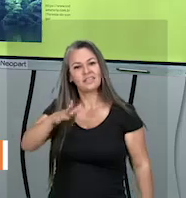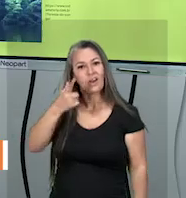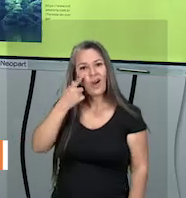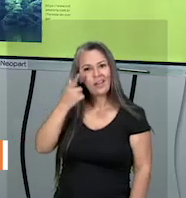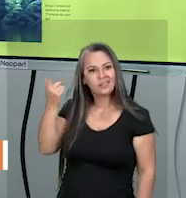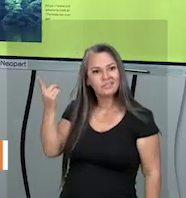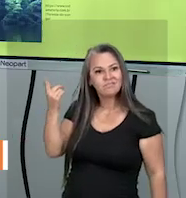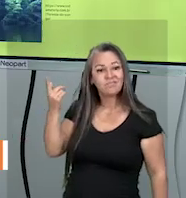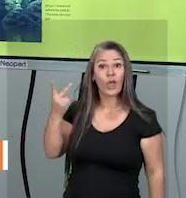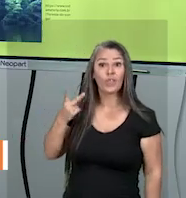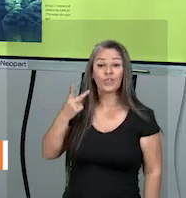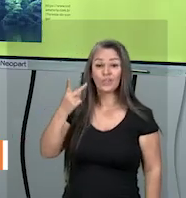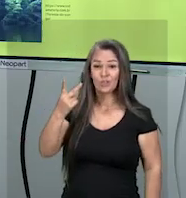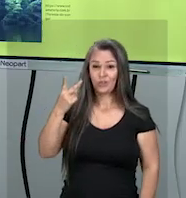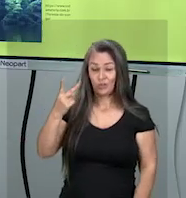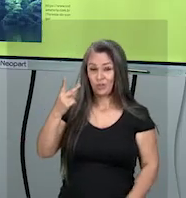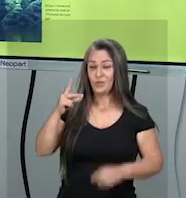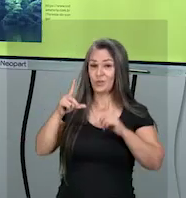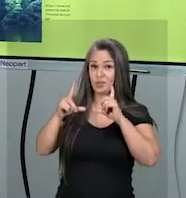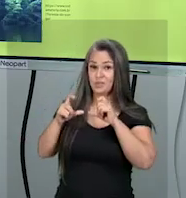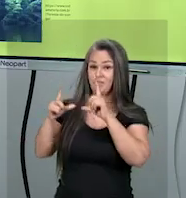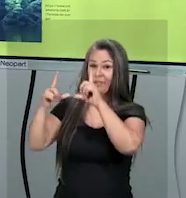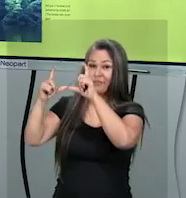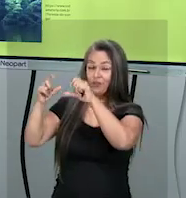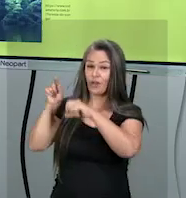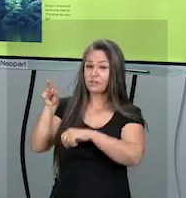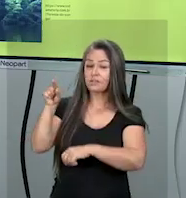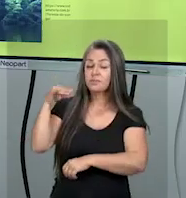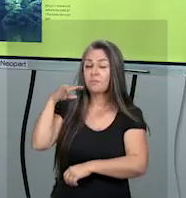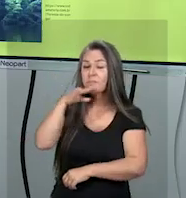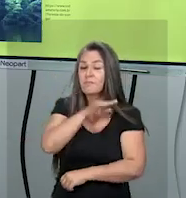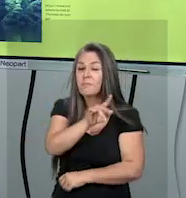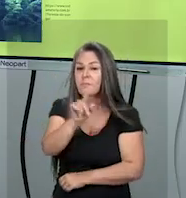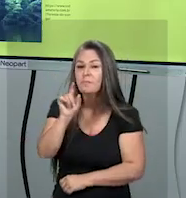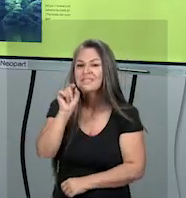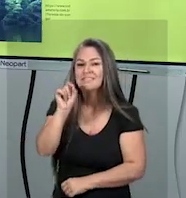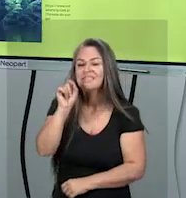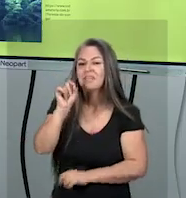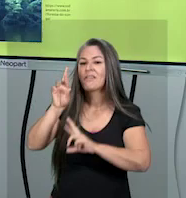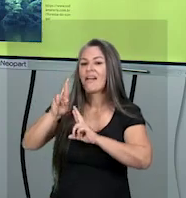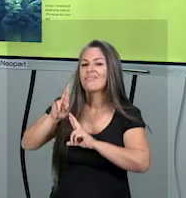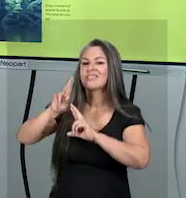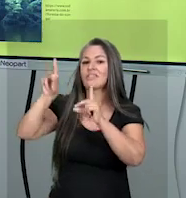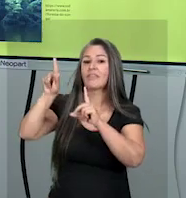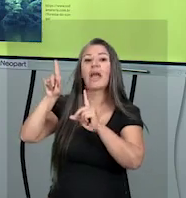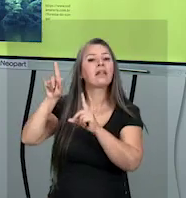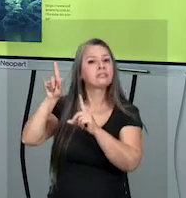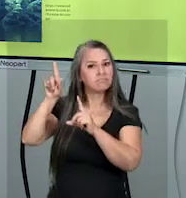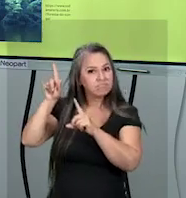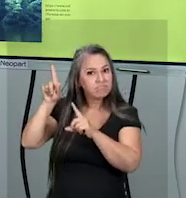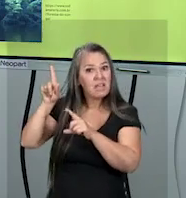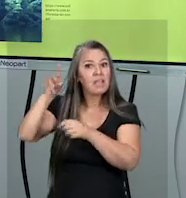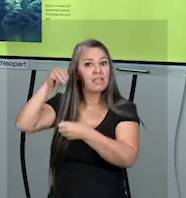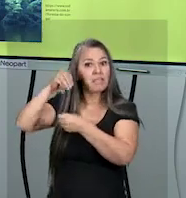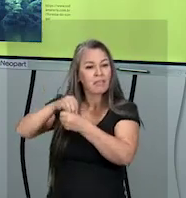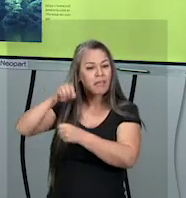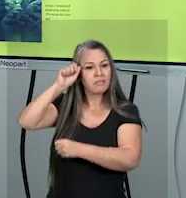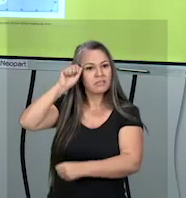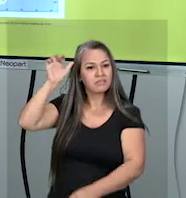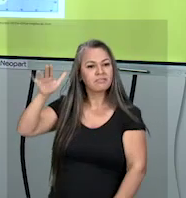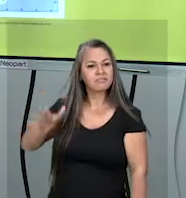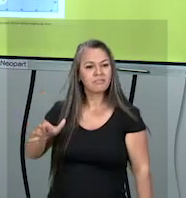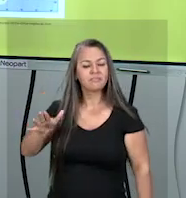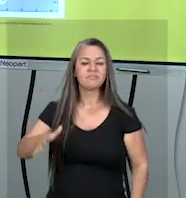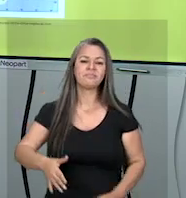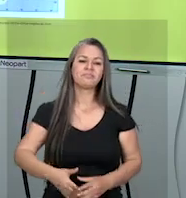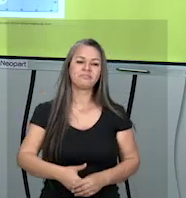imagens justamente para poder a gente entender essa diferença entre esses dois tipos de regiões naturais do continente.